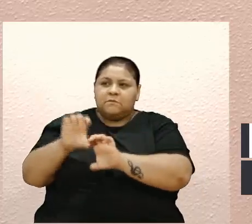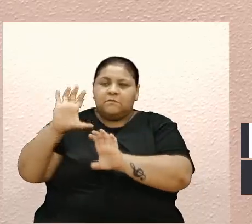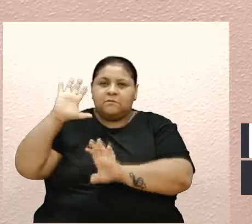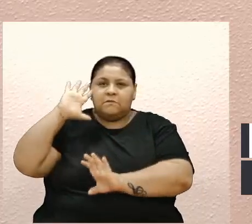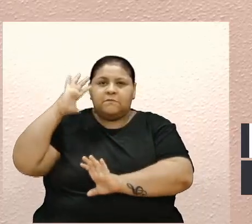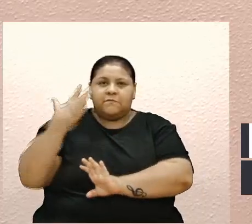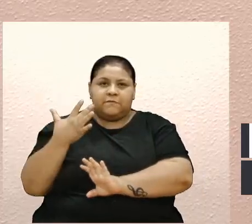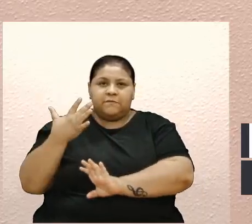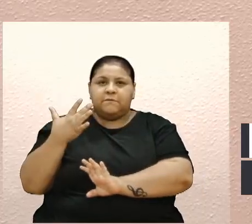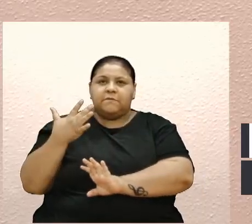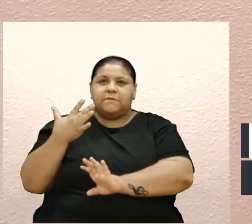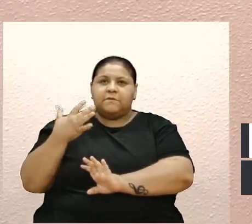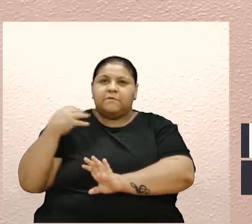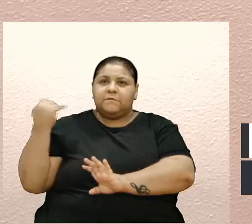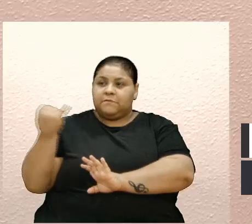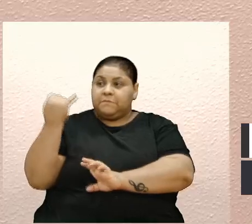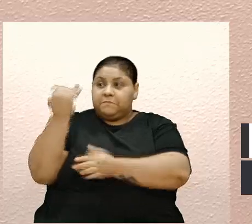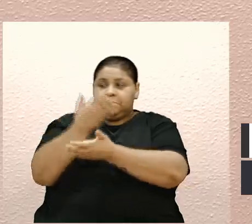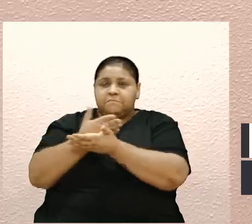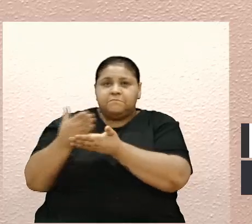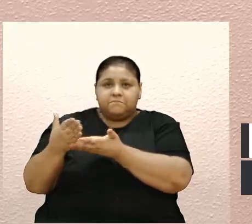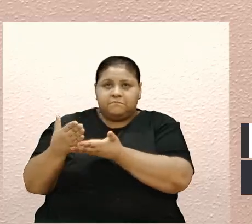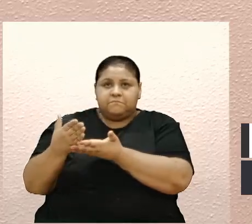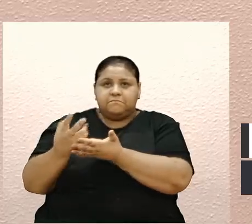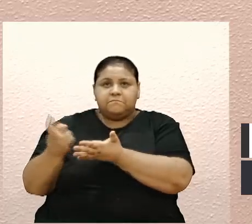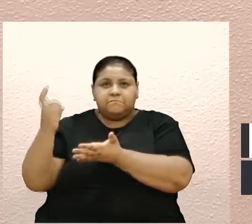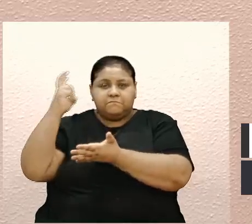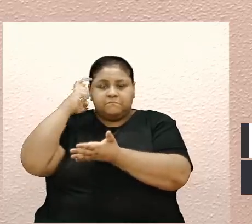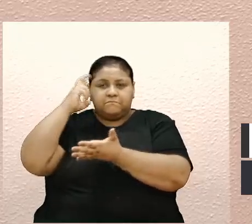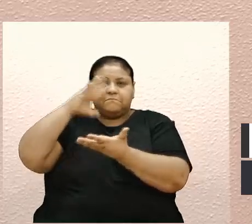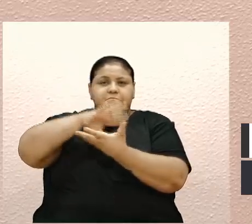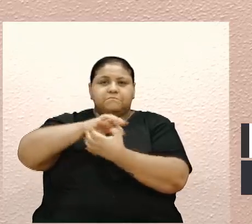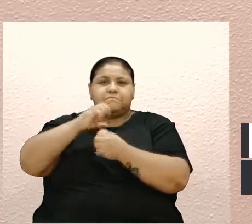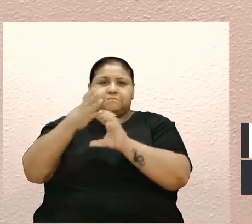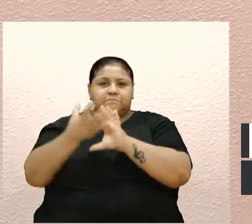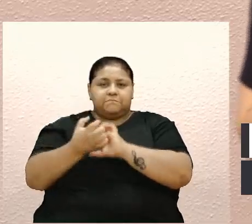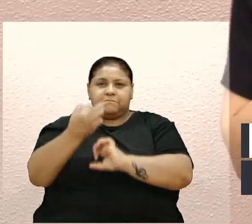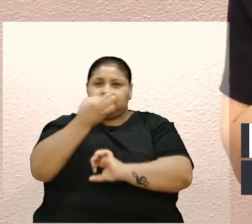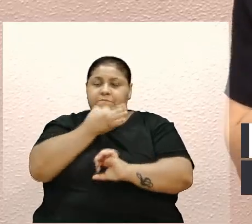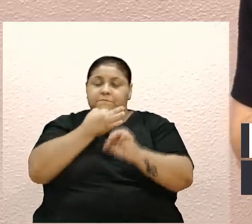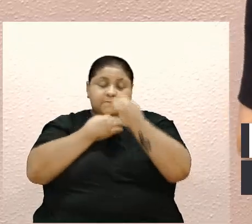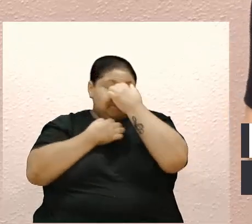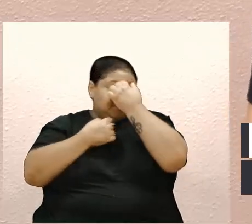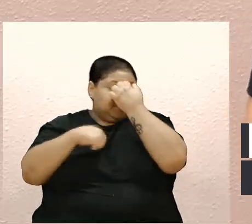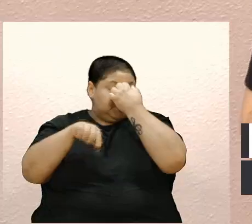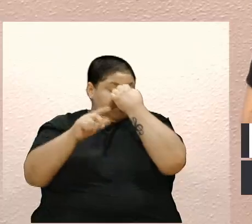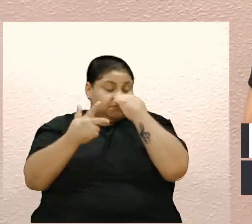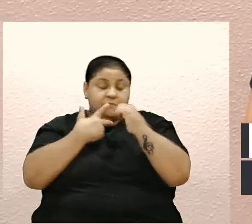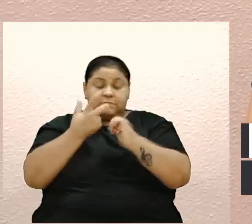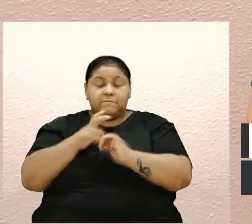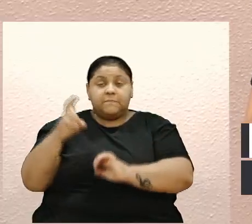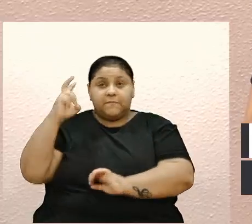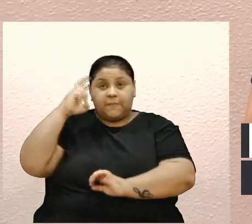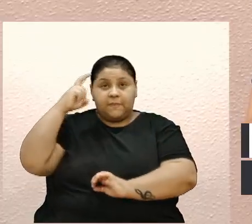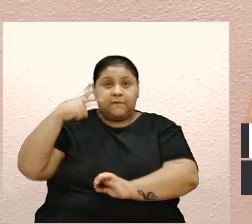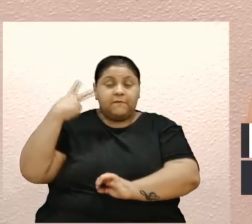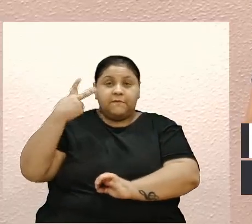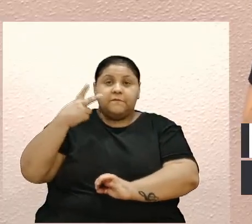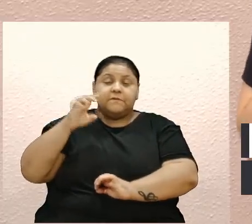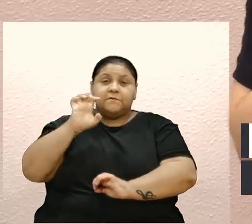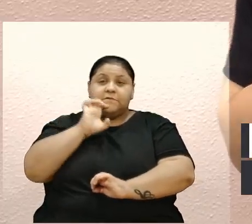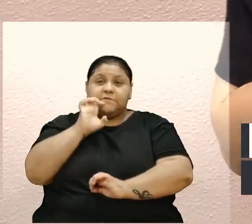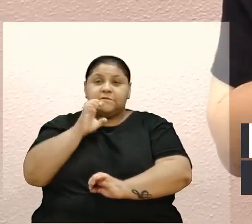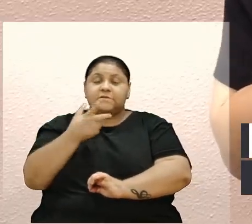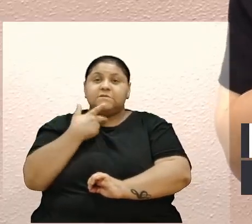a realização dessa importante iniciativa cultural, artística da nossa cidade. Porque quando a gente fala em cultura, vereadora Estela, a gente está